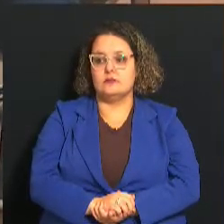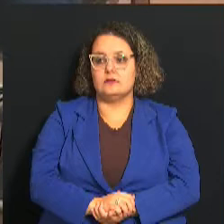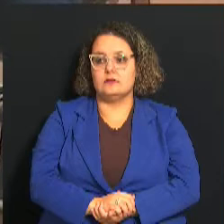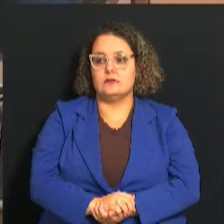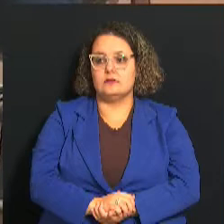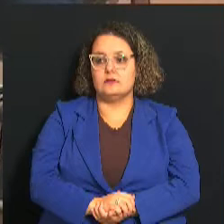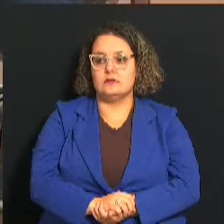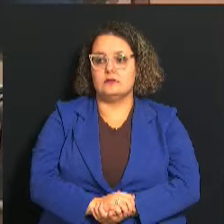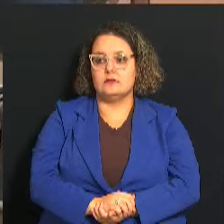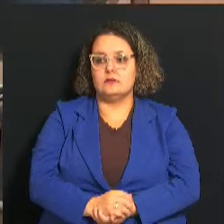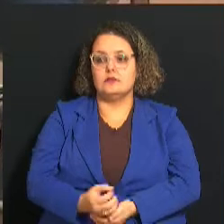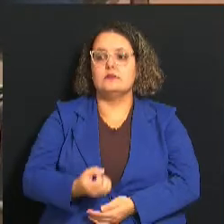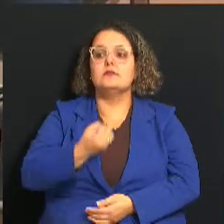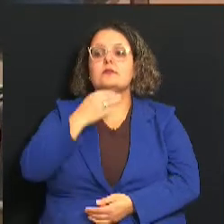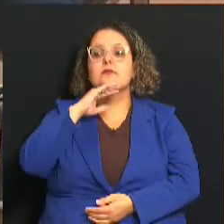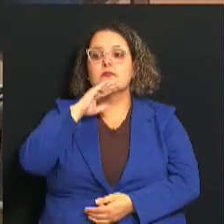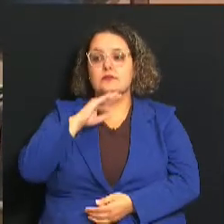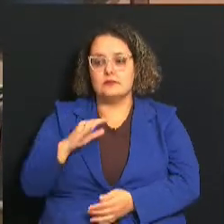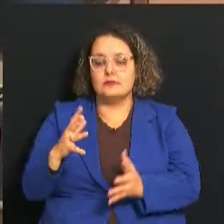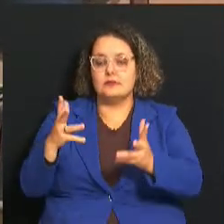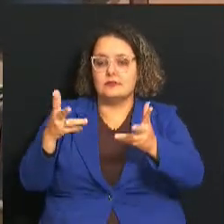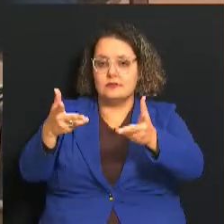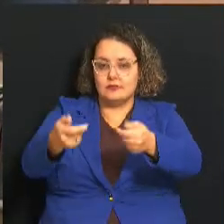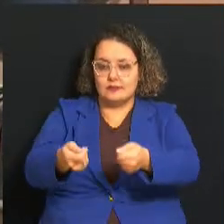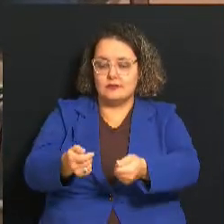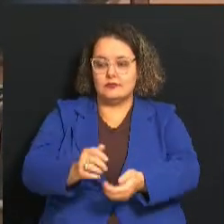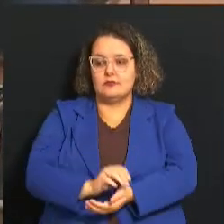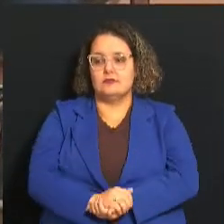Bom, boa tarde a todas e todos.